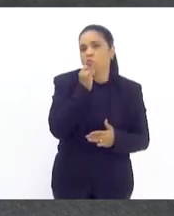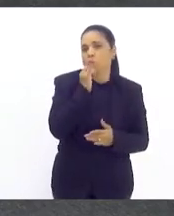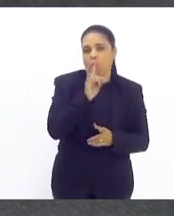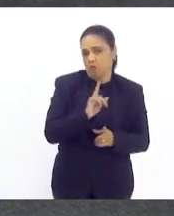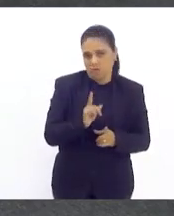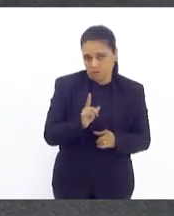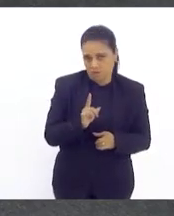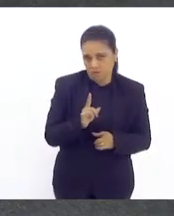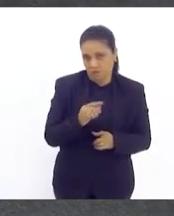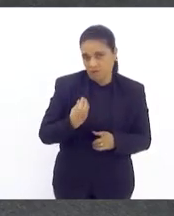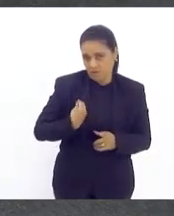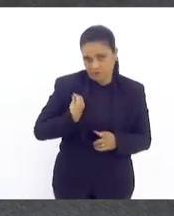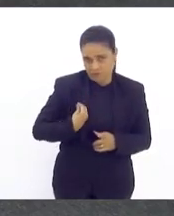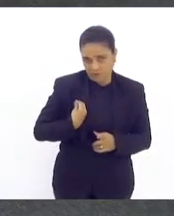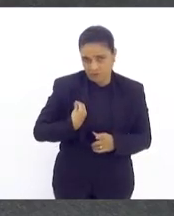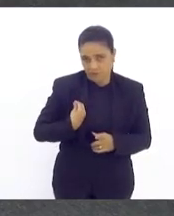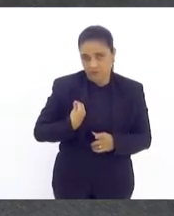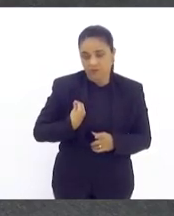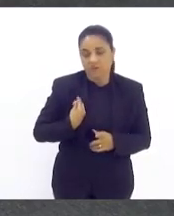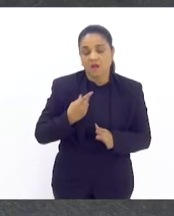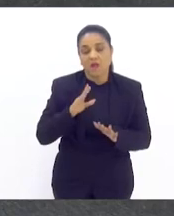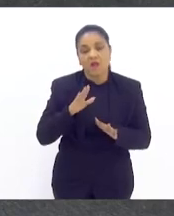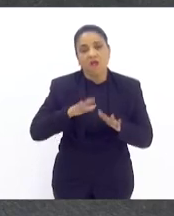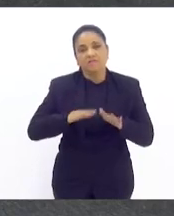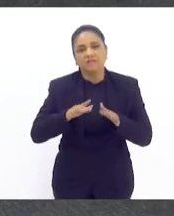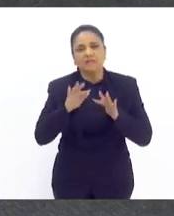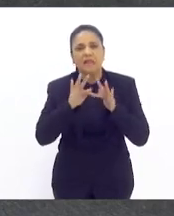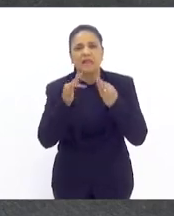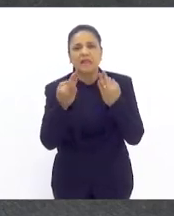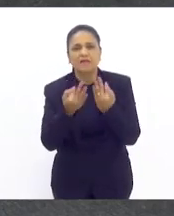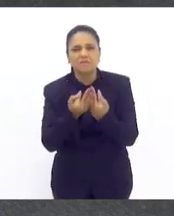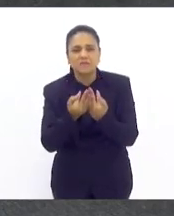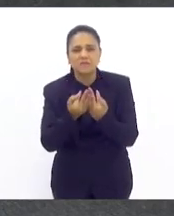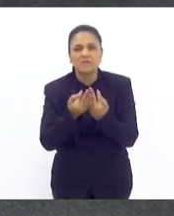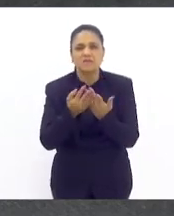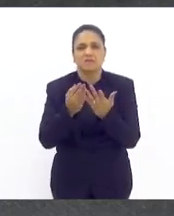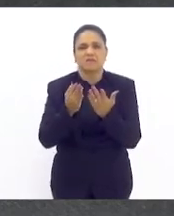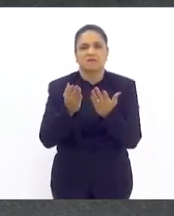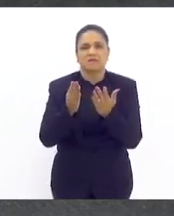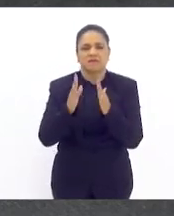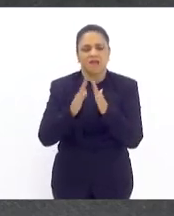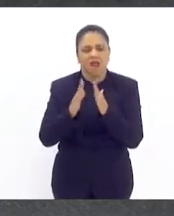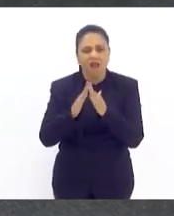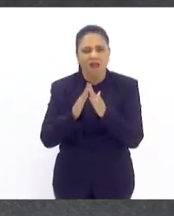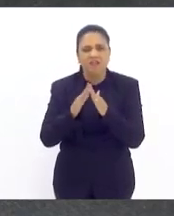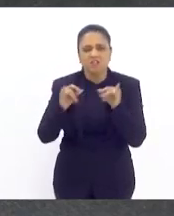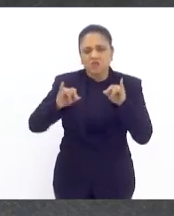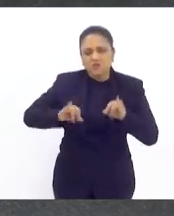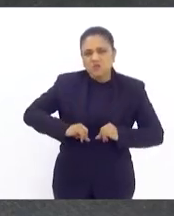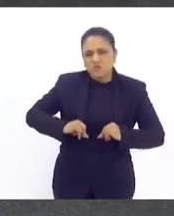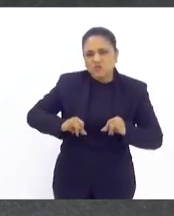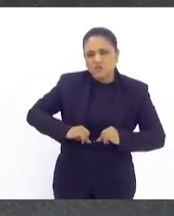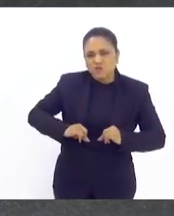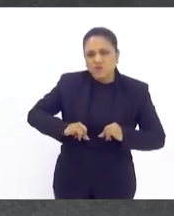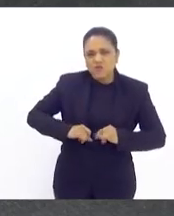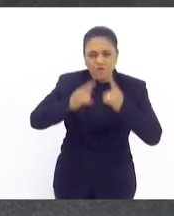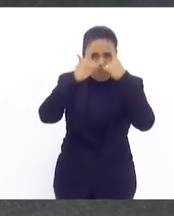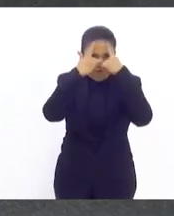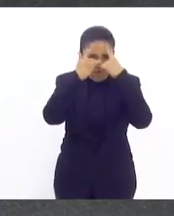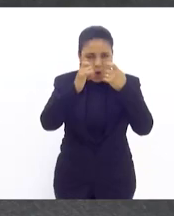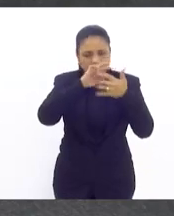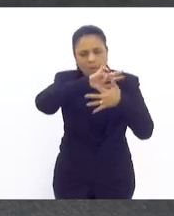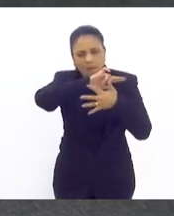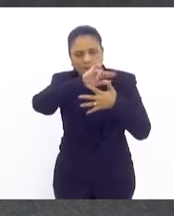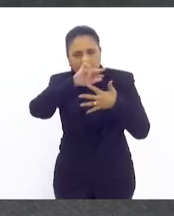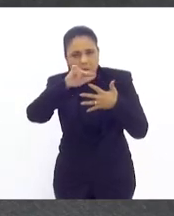certamente vem de Lares que sofreram certamente com violências múltiplas que